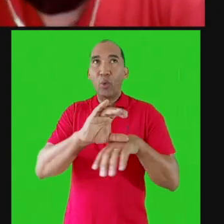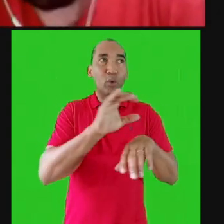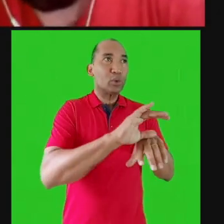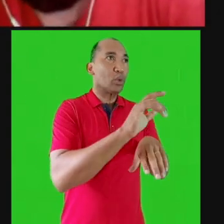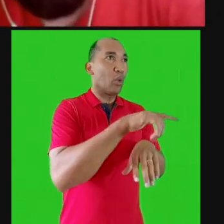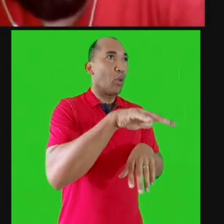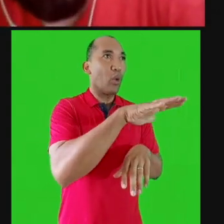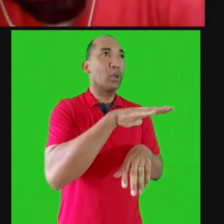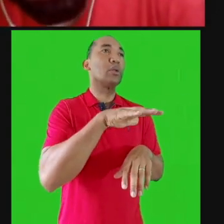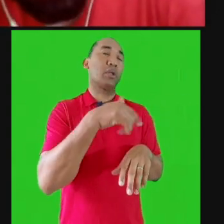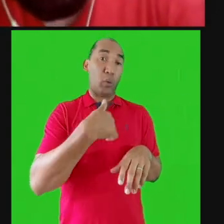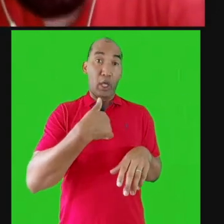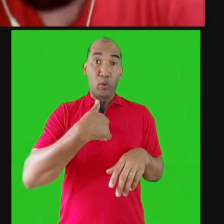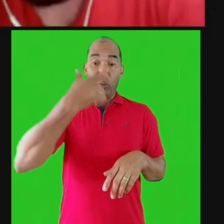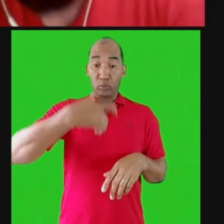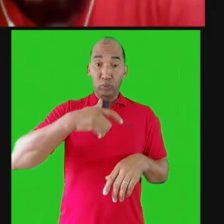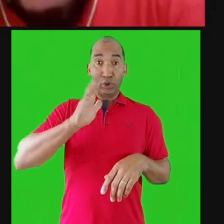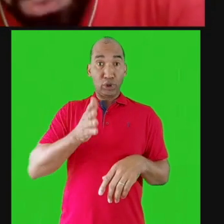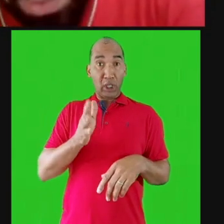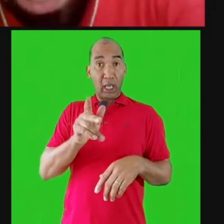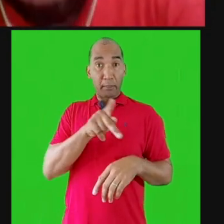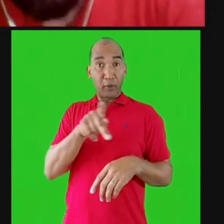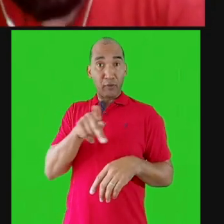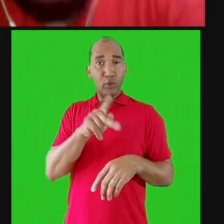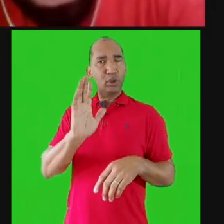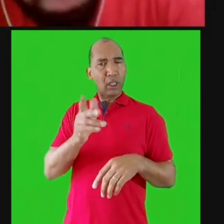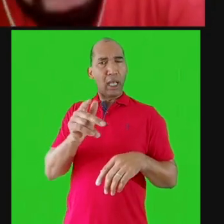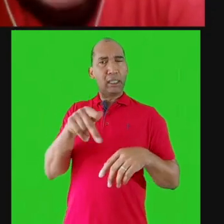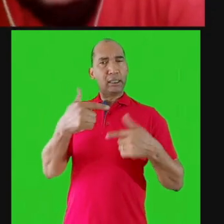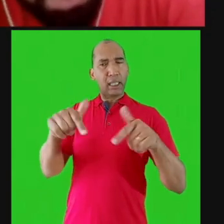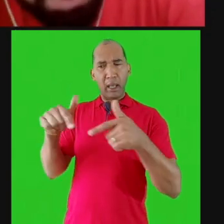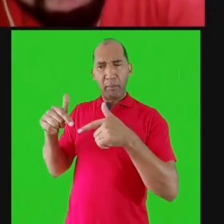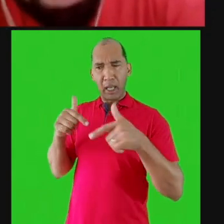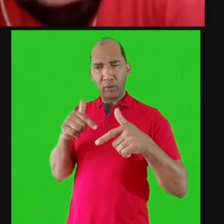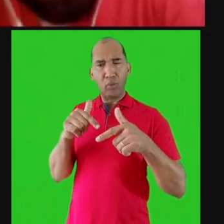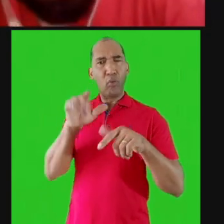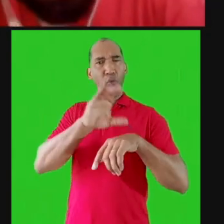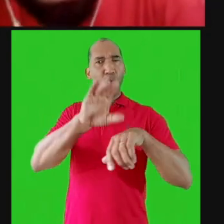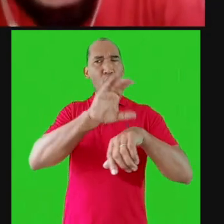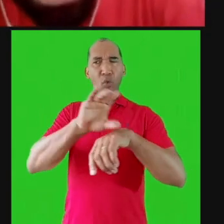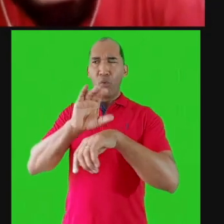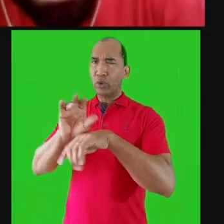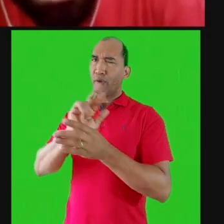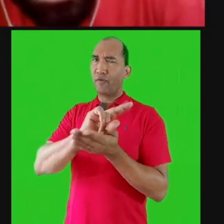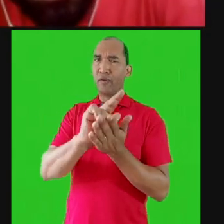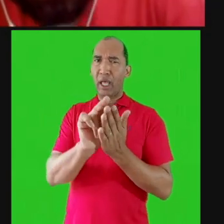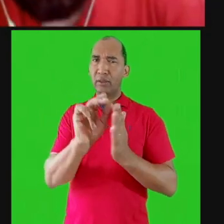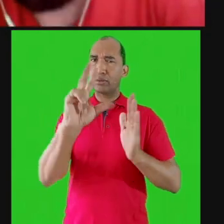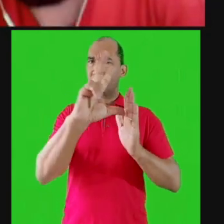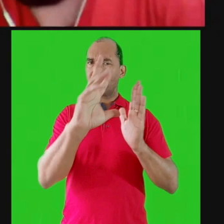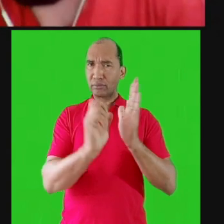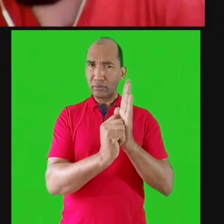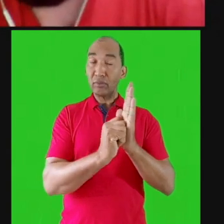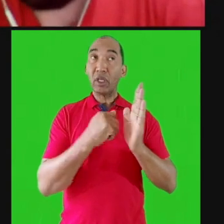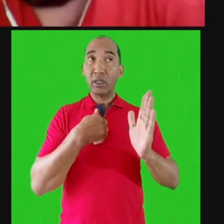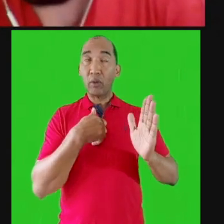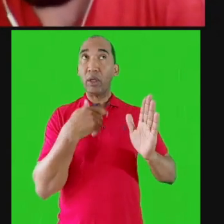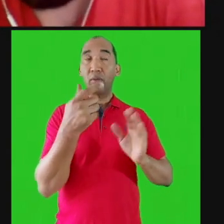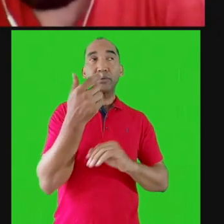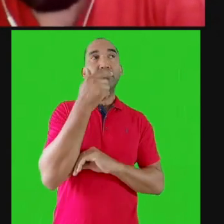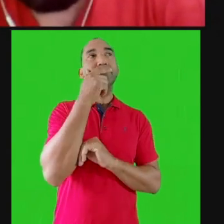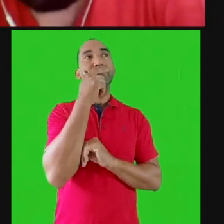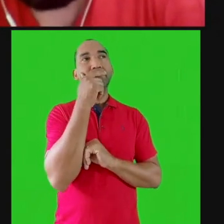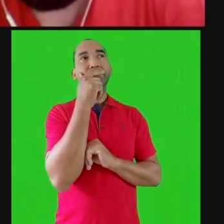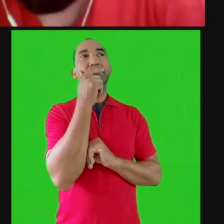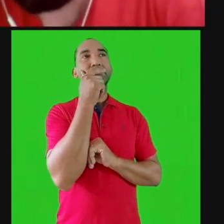não partilhar um pouco dessa história para mim, que já sou professor e que já trabalho com vários cursos de formação audiovisual. E meu primeiro parâmetro